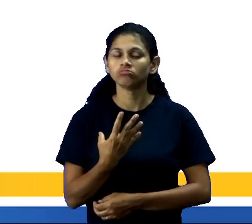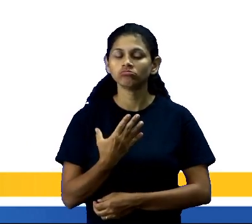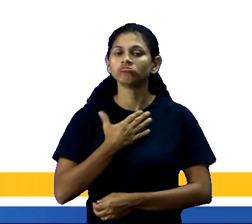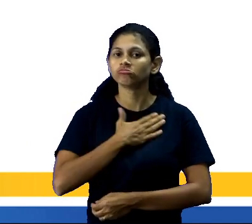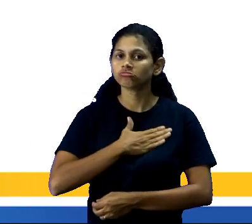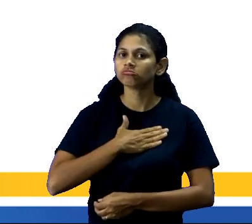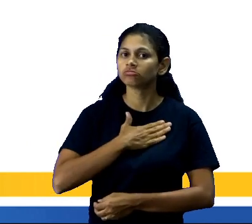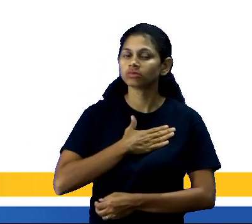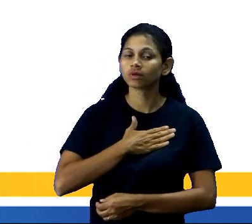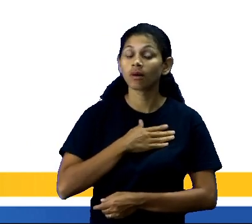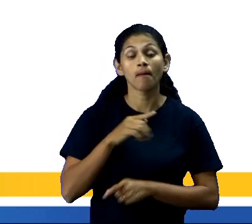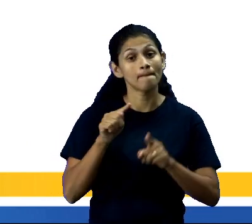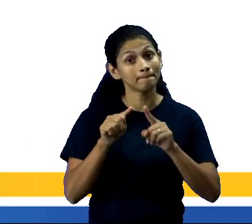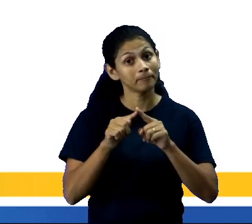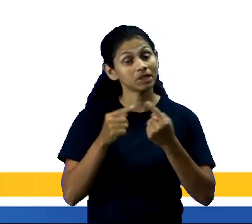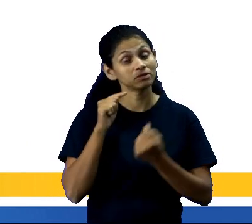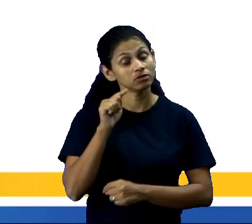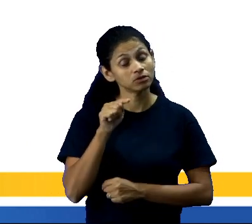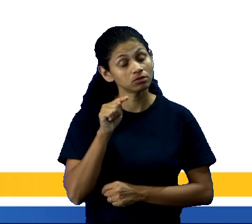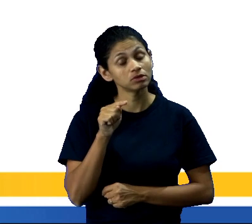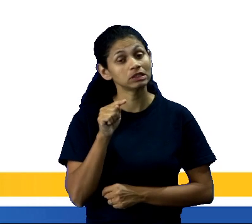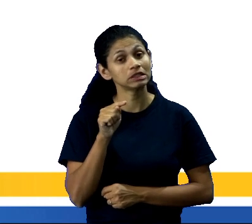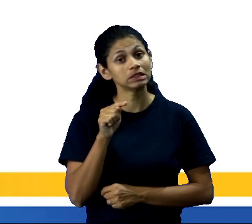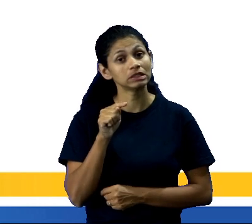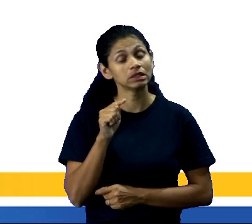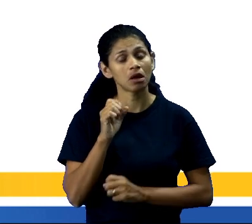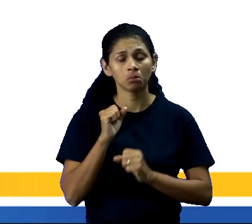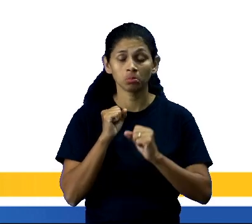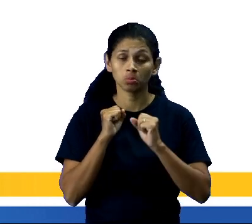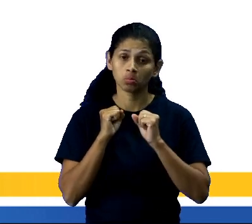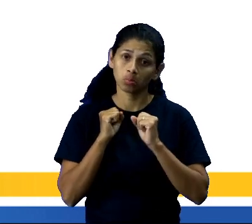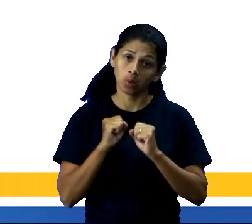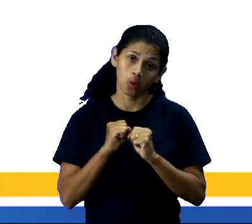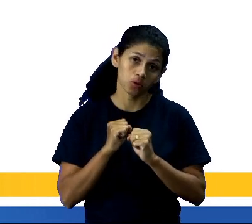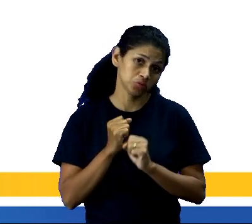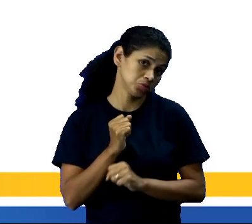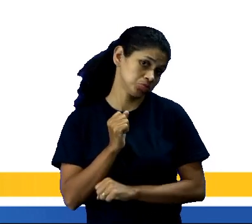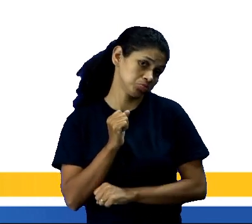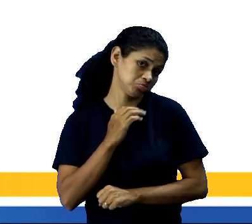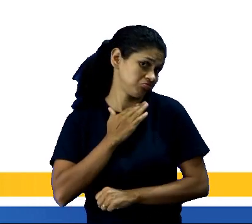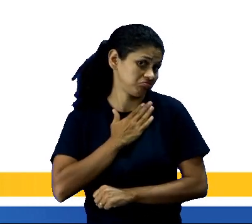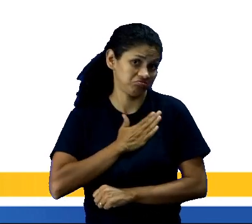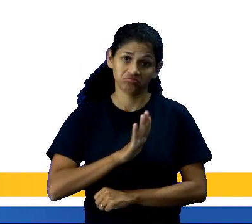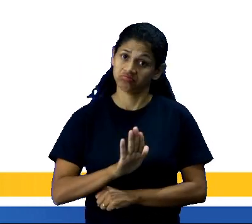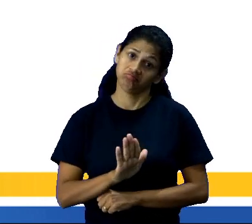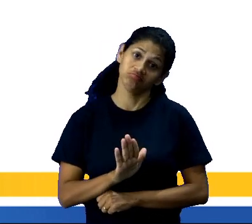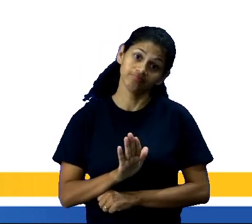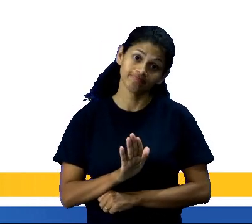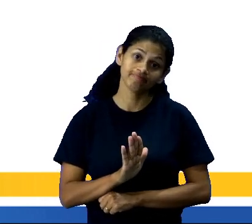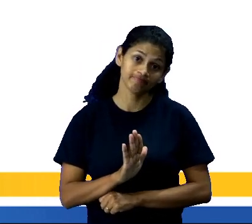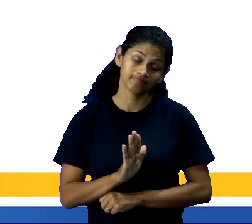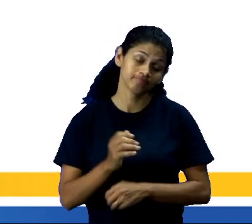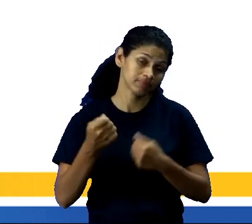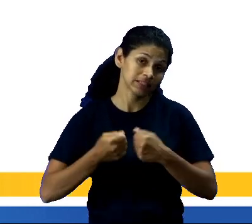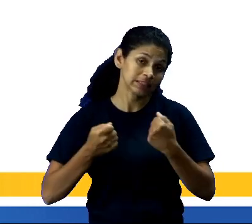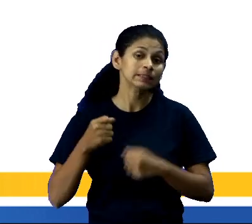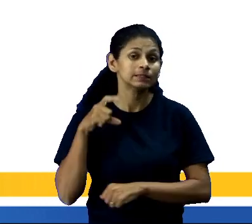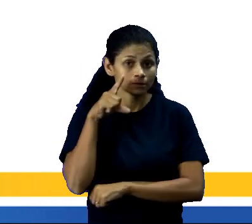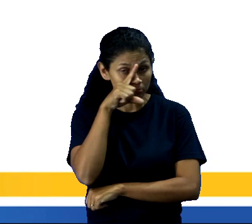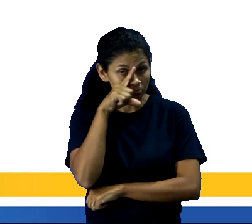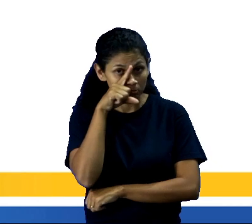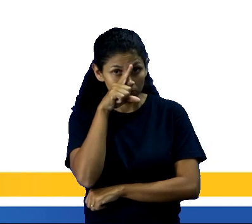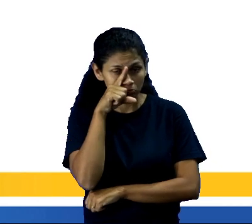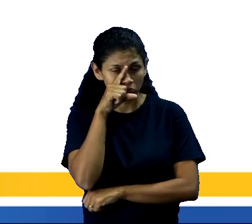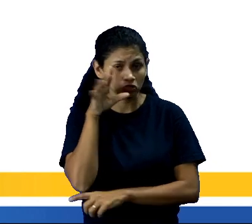tem o seu gosto por uma leitura, pelo gênero, por isso que não é bom, né, ter cuidado ao